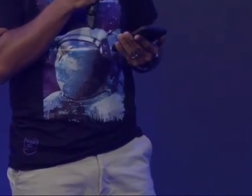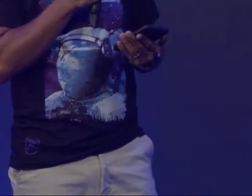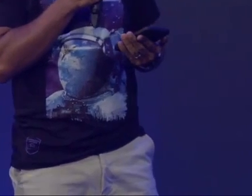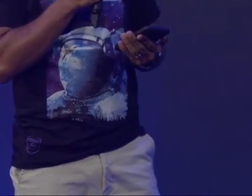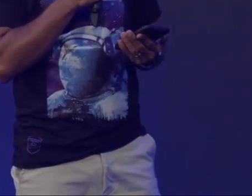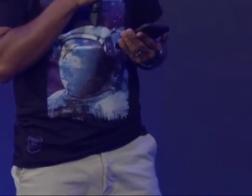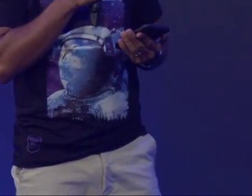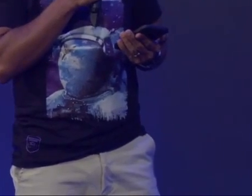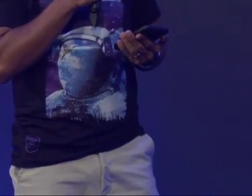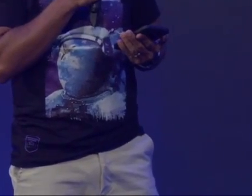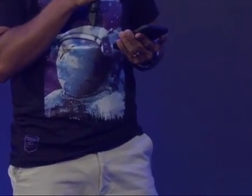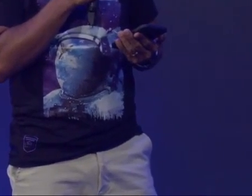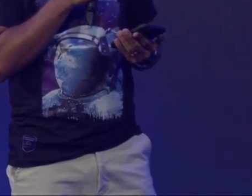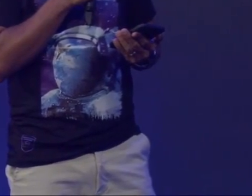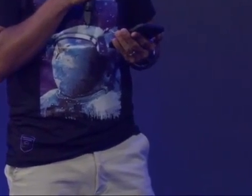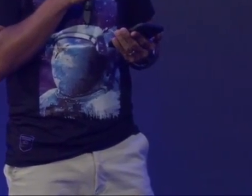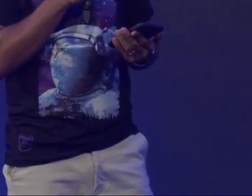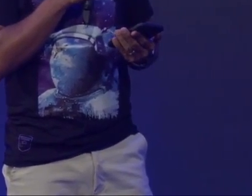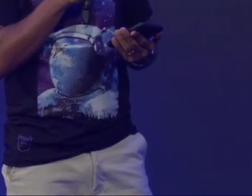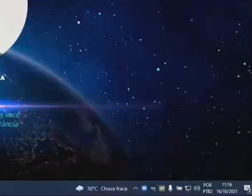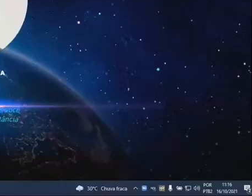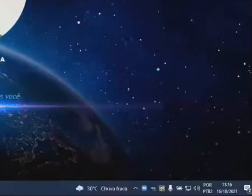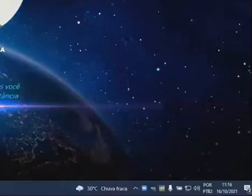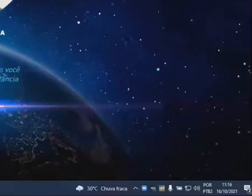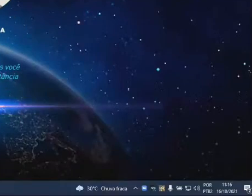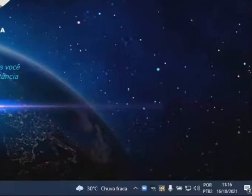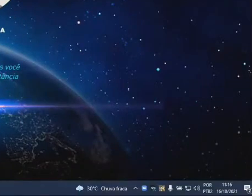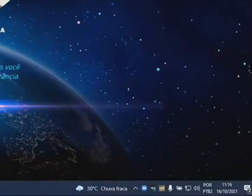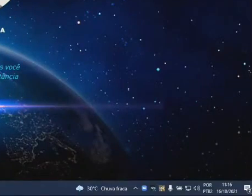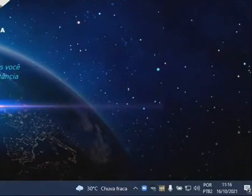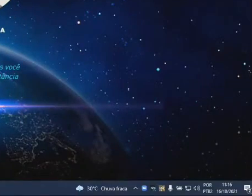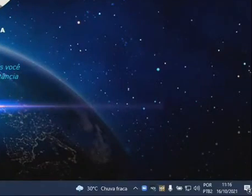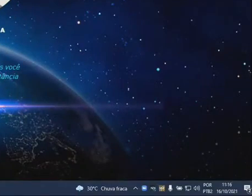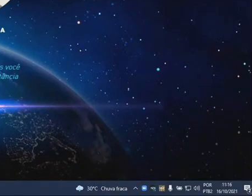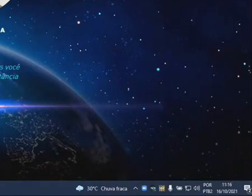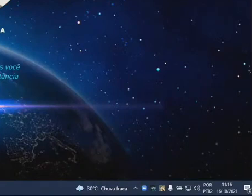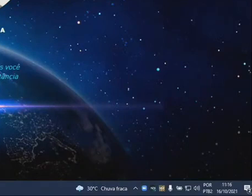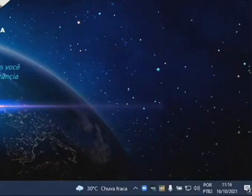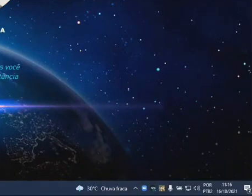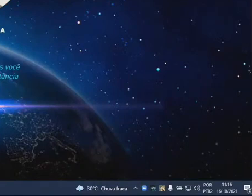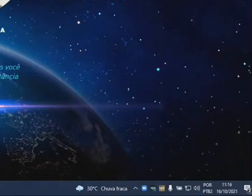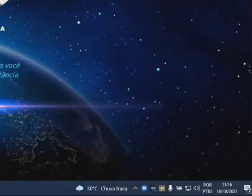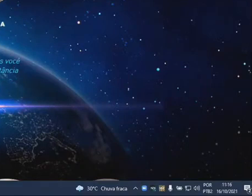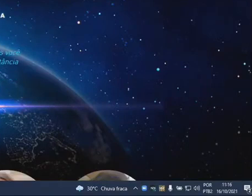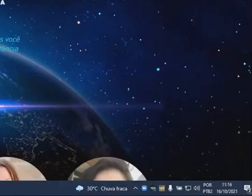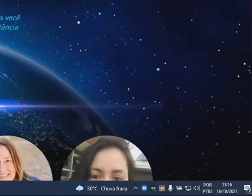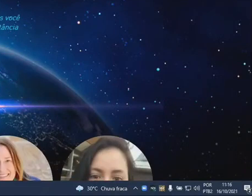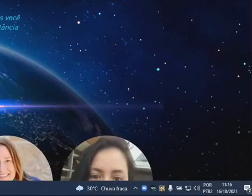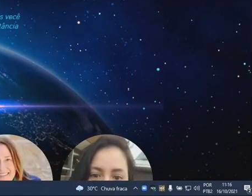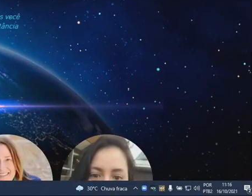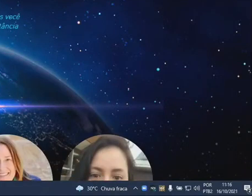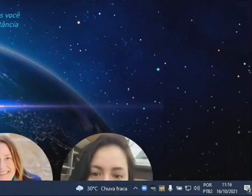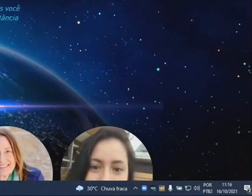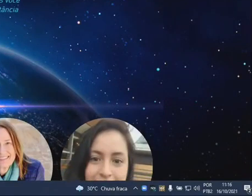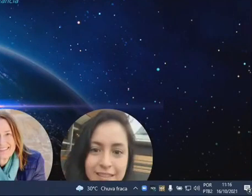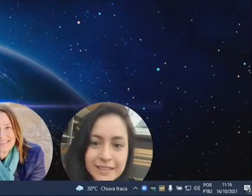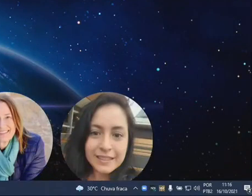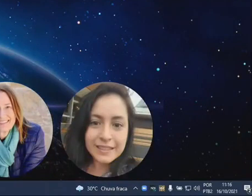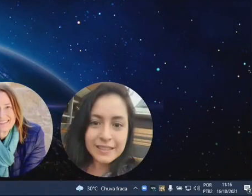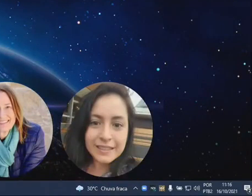fácil. Então, como tem muita coisa, pastor Sóstines, a nossa dica é a seguinte: hoje você já entra no